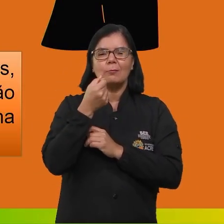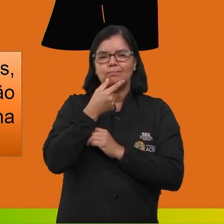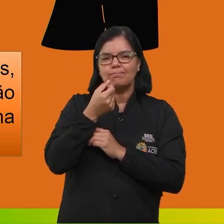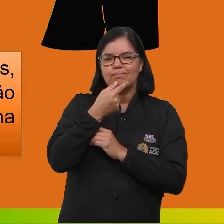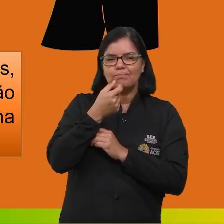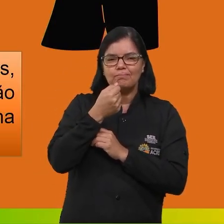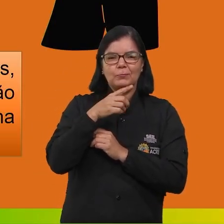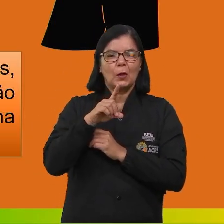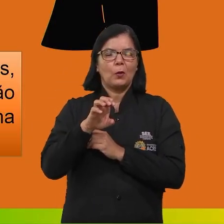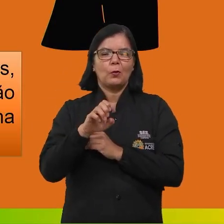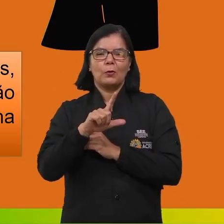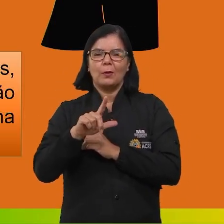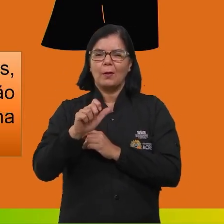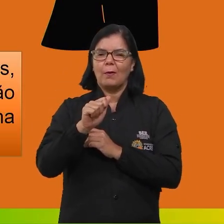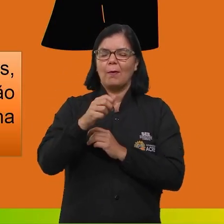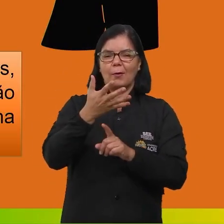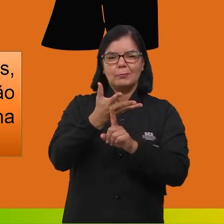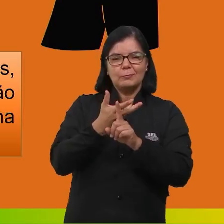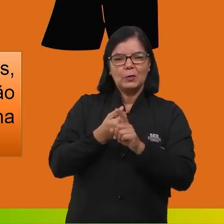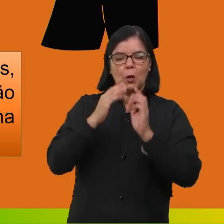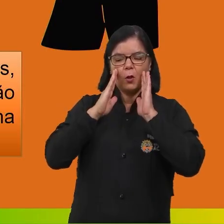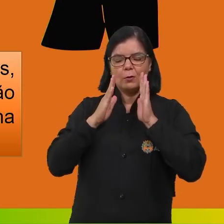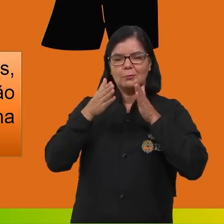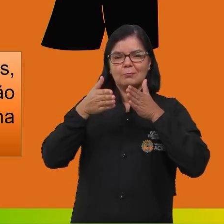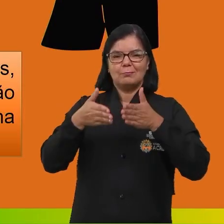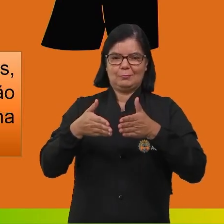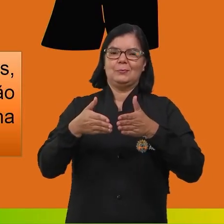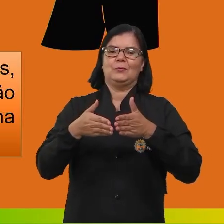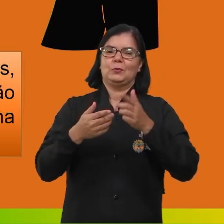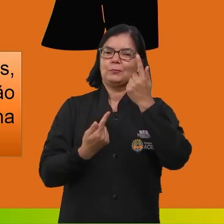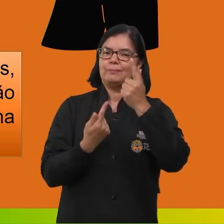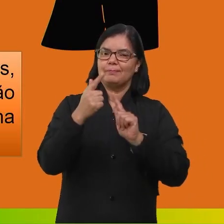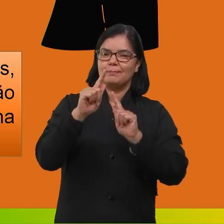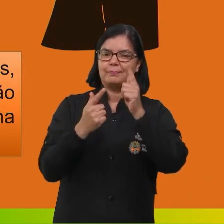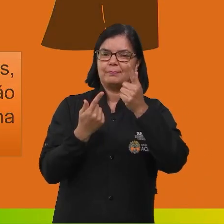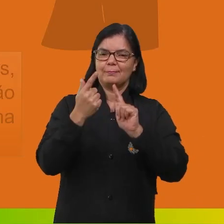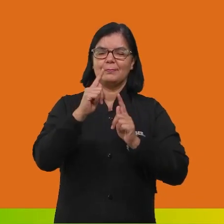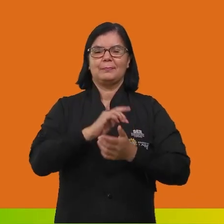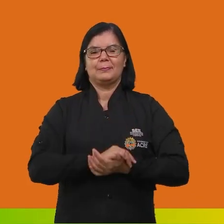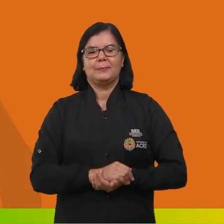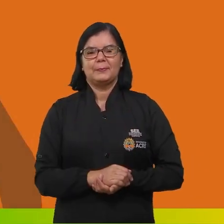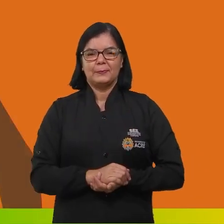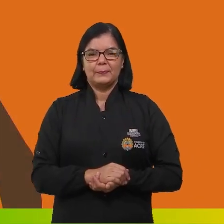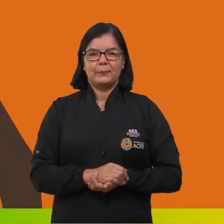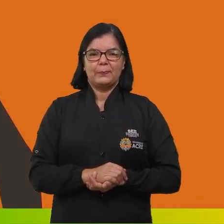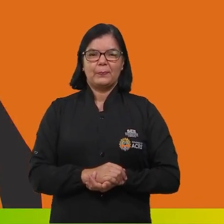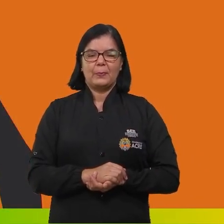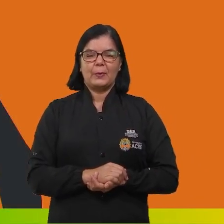dell'arte demonstra a centralidade do gesto.